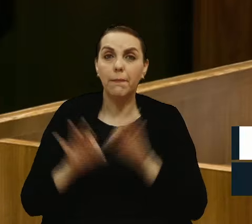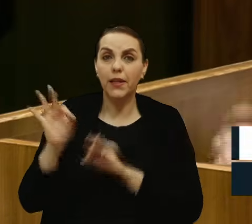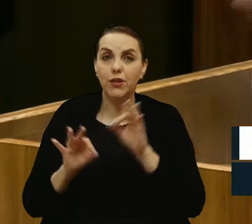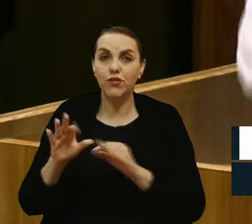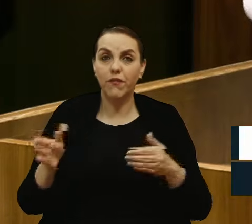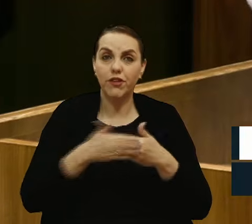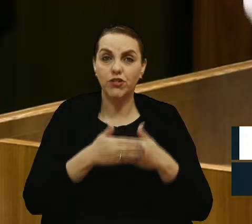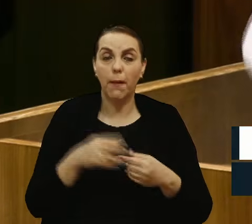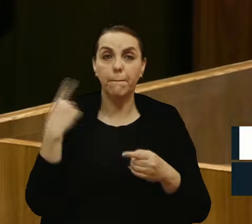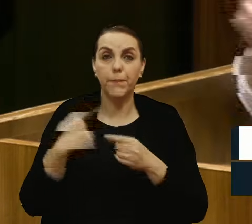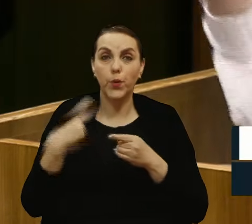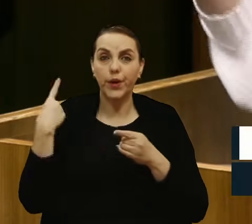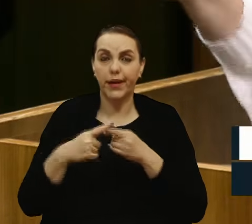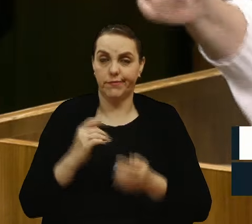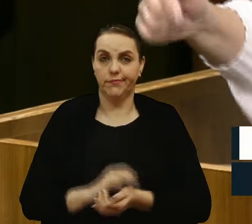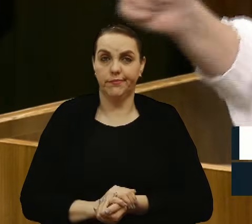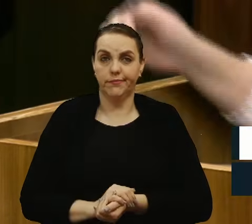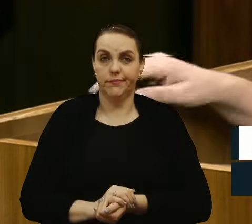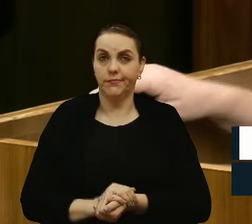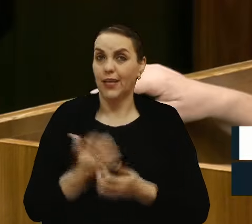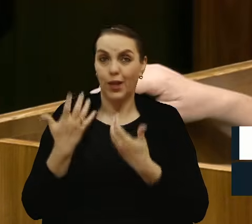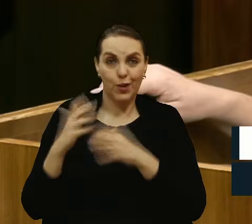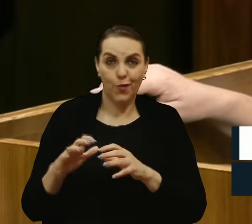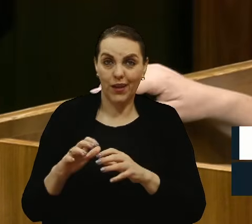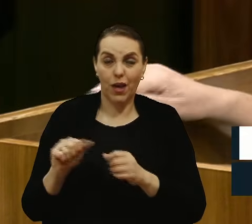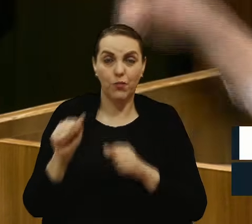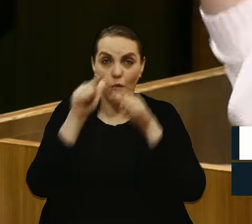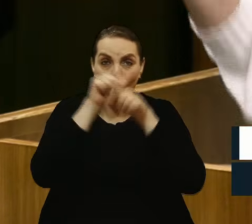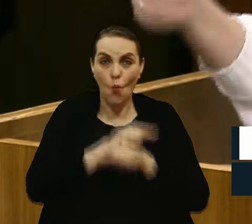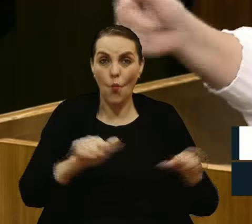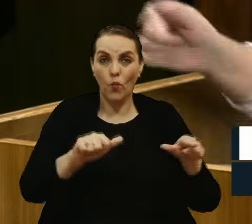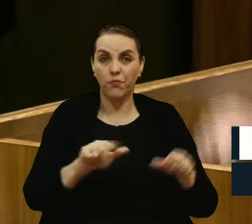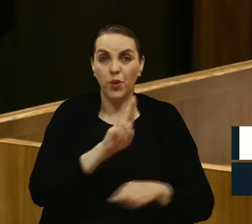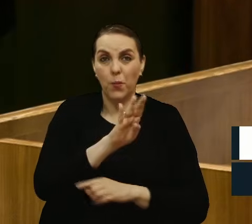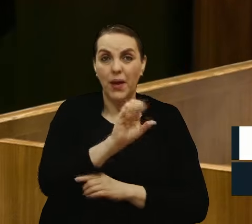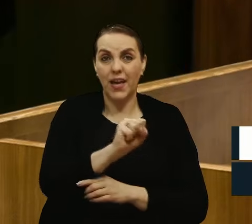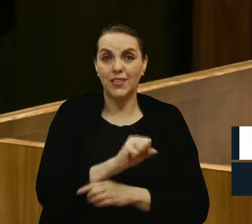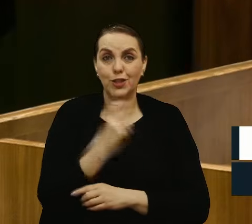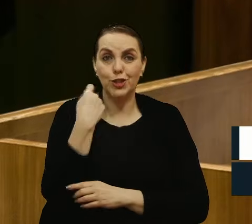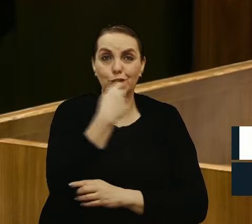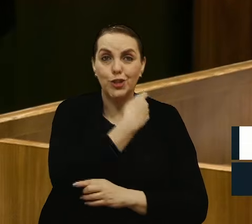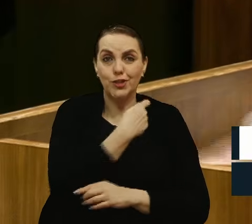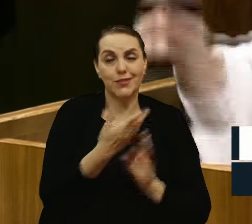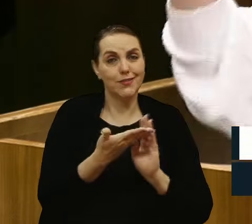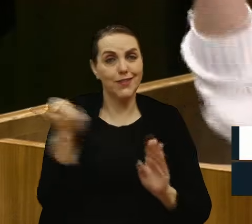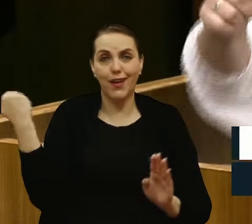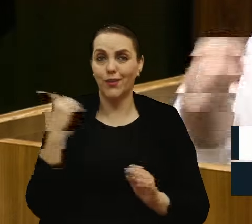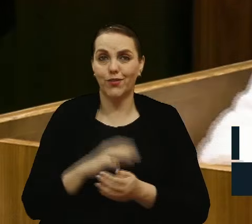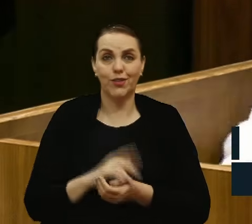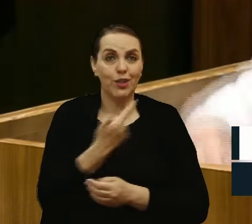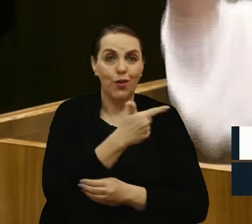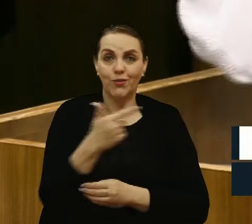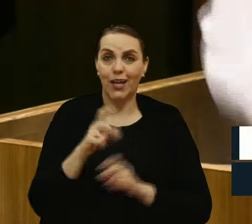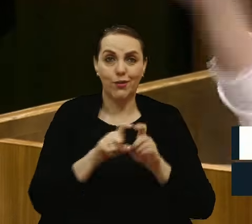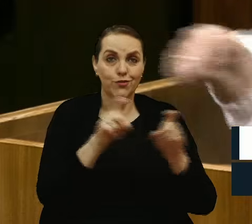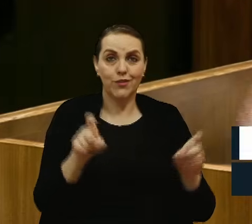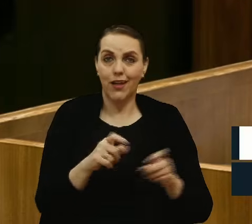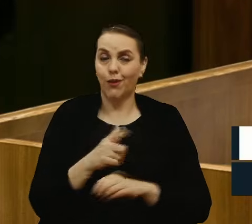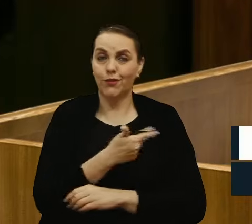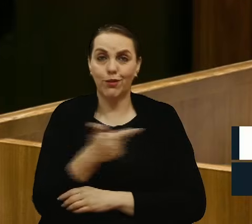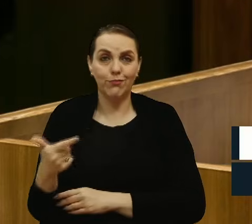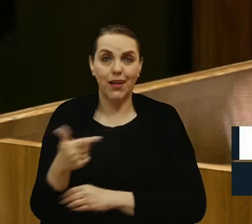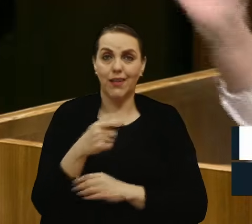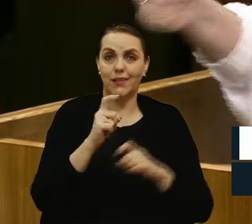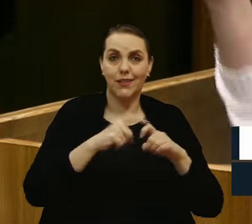não querem? Porque eles esvaziaram a UBS, tiraram o dentista já faz mais de ano, não tem ginecologista, não